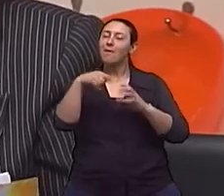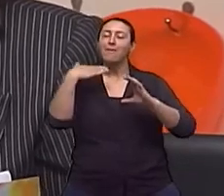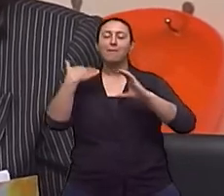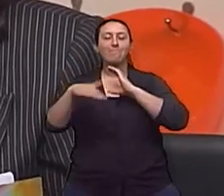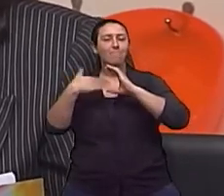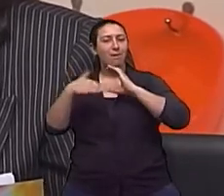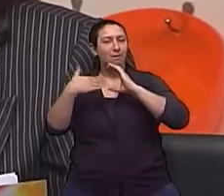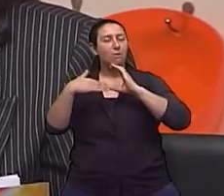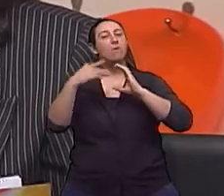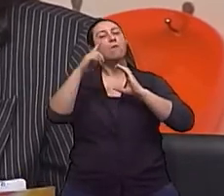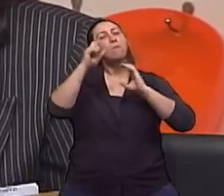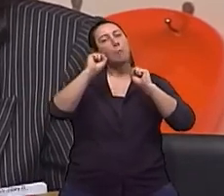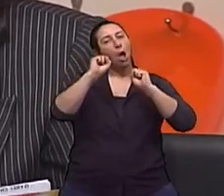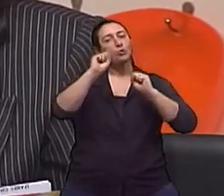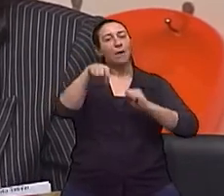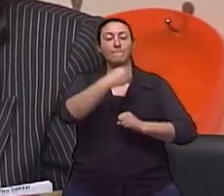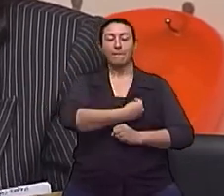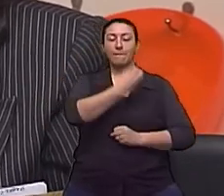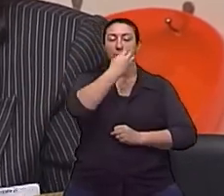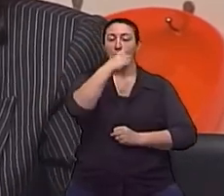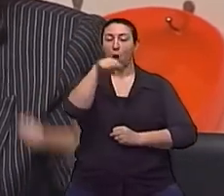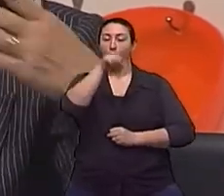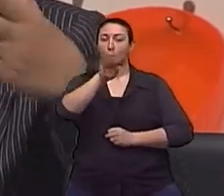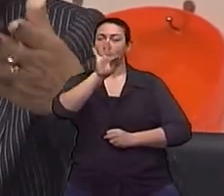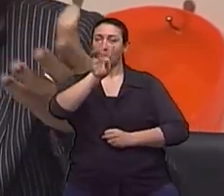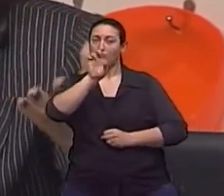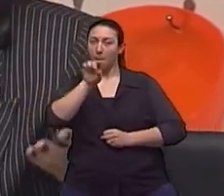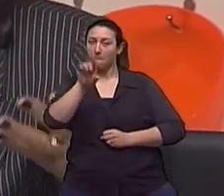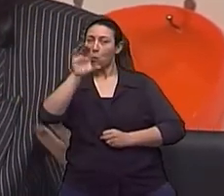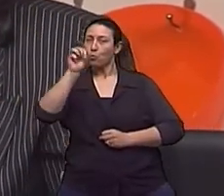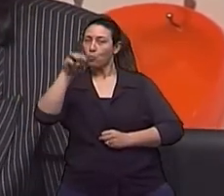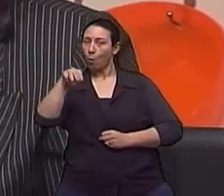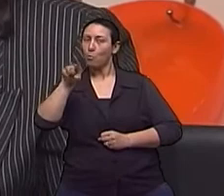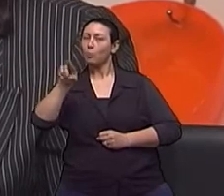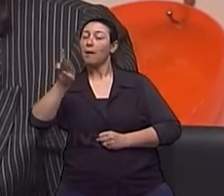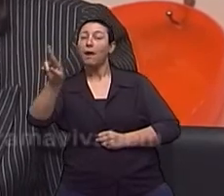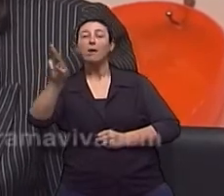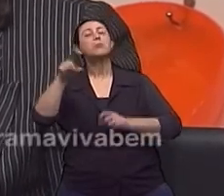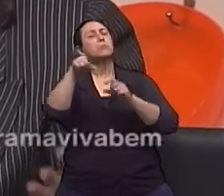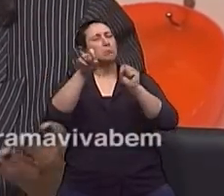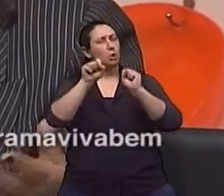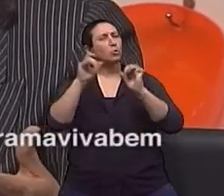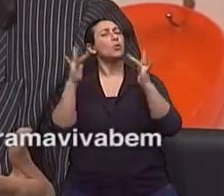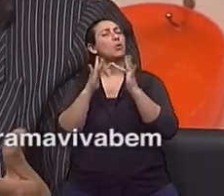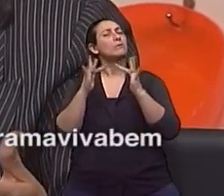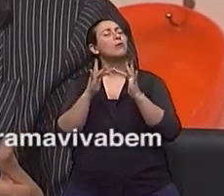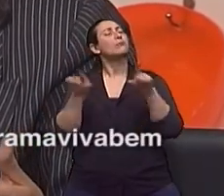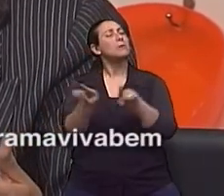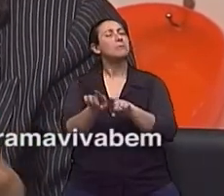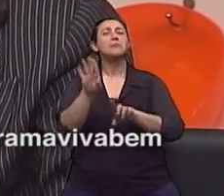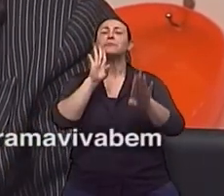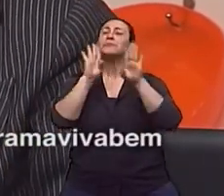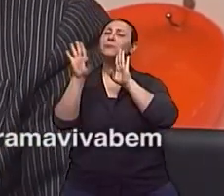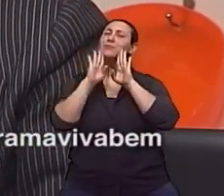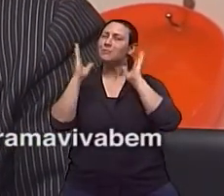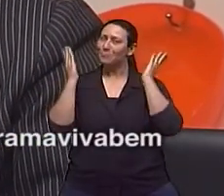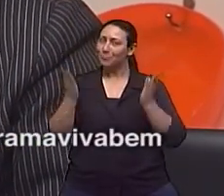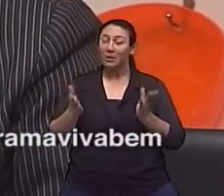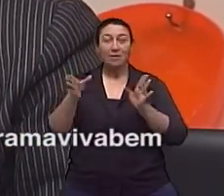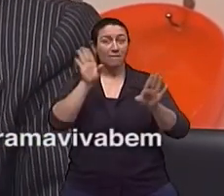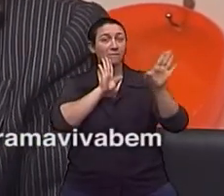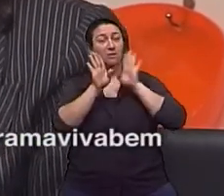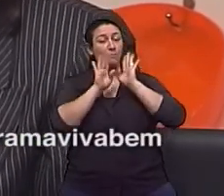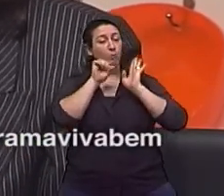viva bem@teve.com.br se comunique a gente adora ver isso mas também pode nos encontrar lá